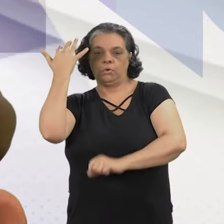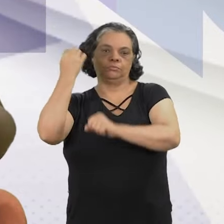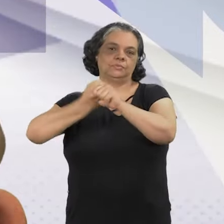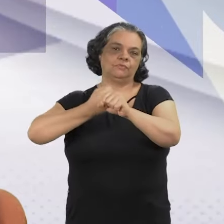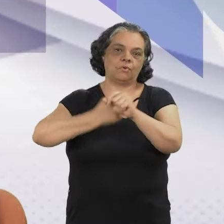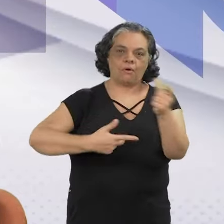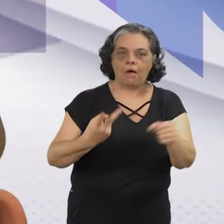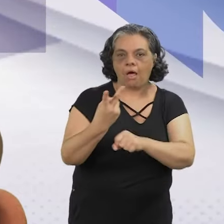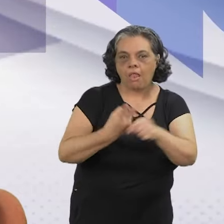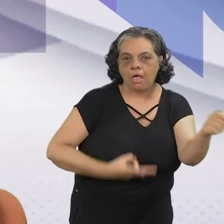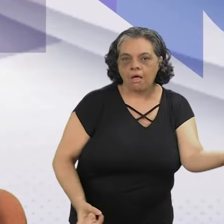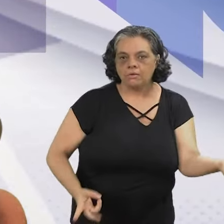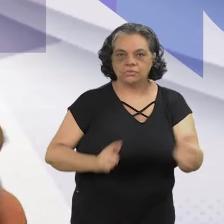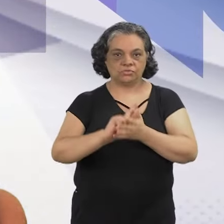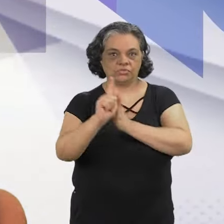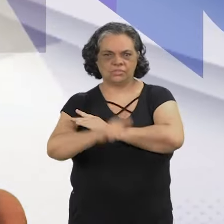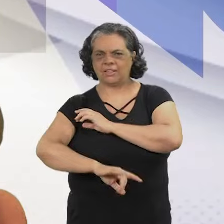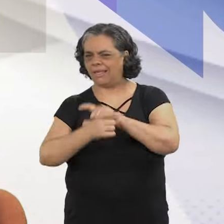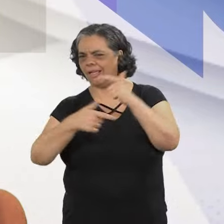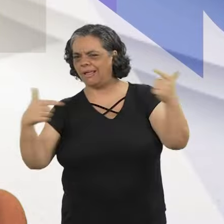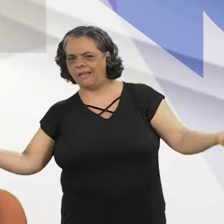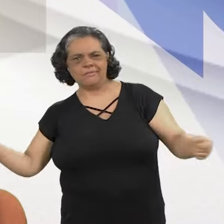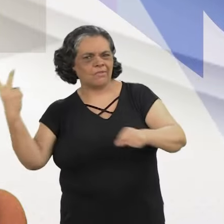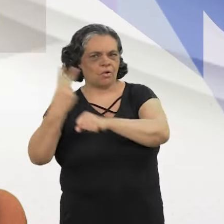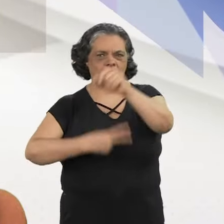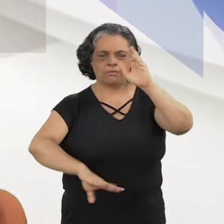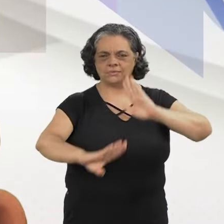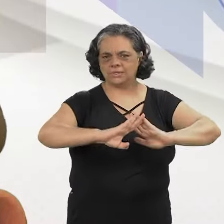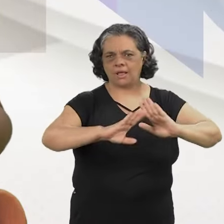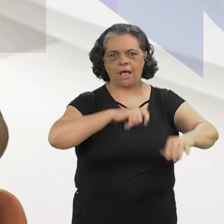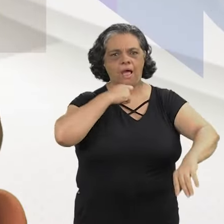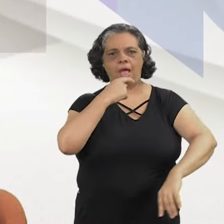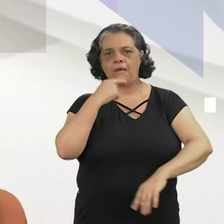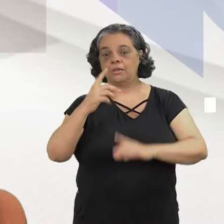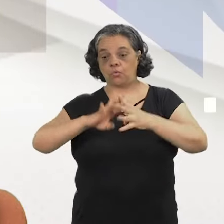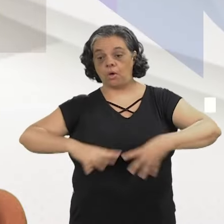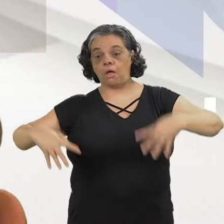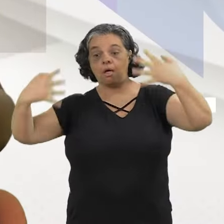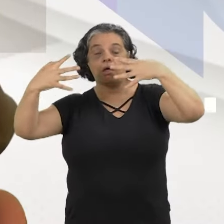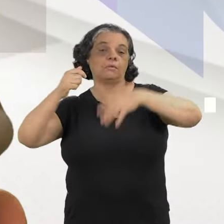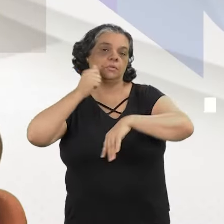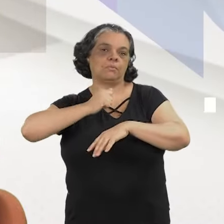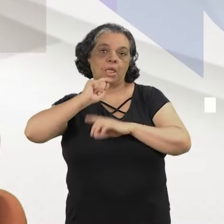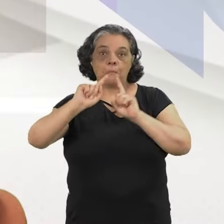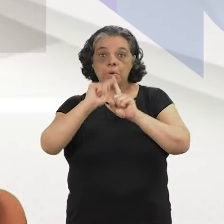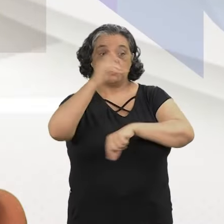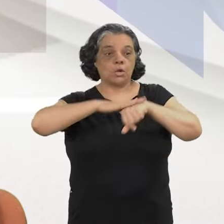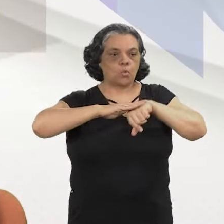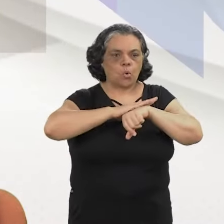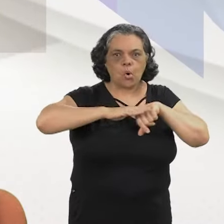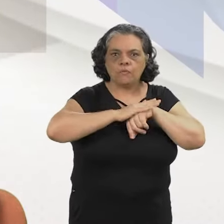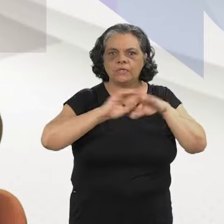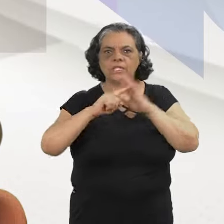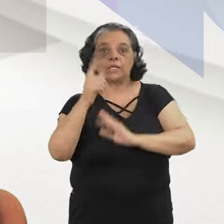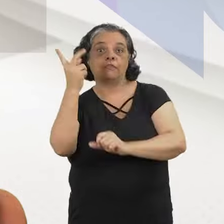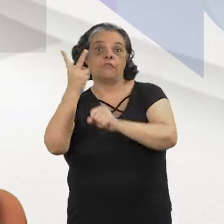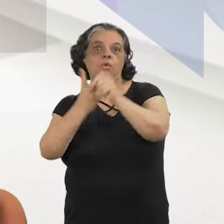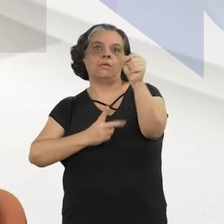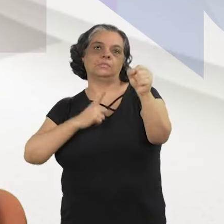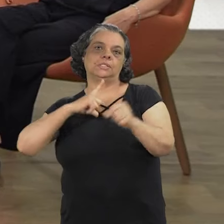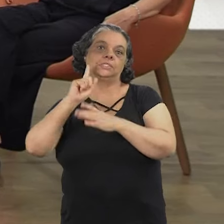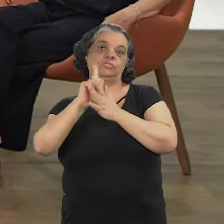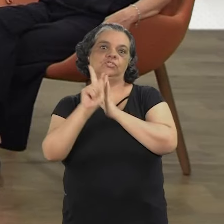eh de gênero era grande de violência doméstica e com a rede de mulheres numa primeira que a gente tem sobre